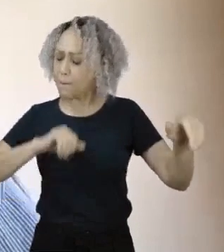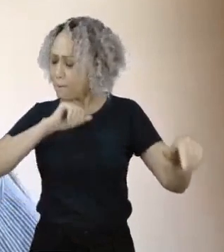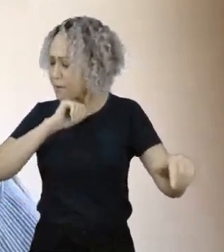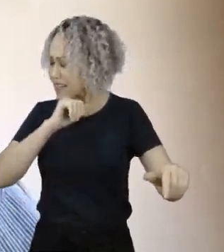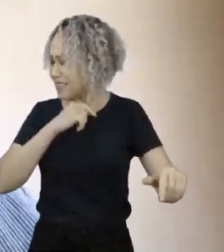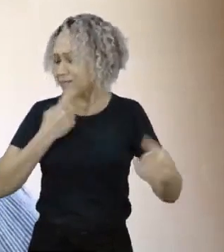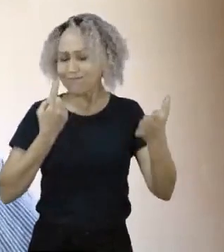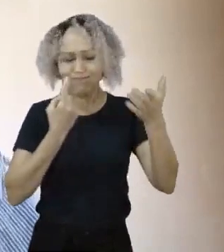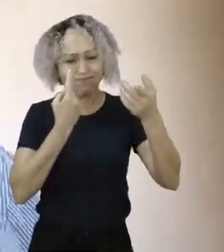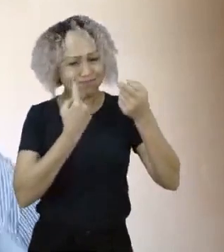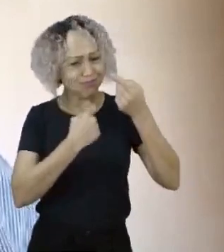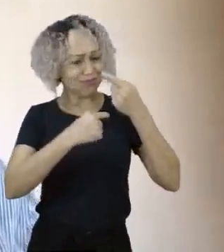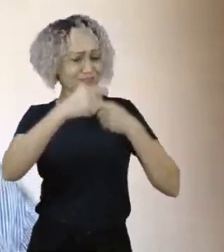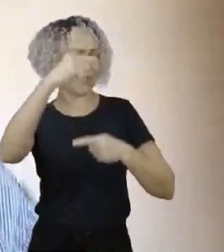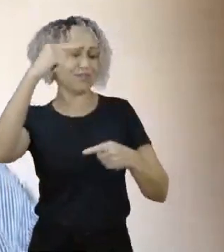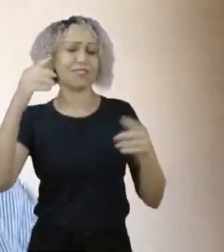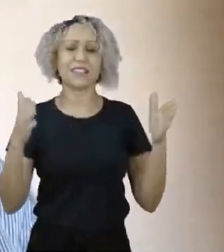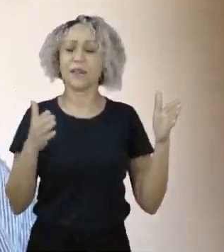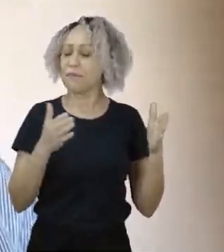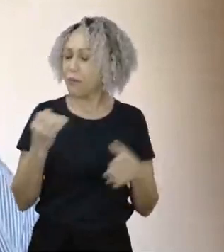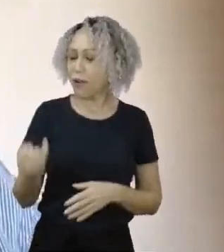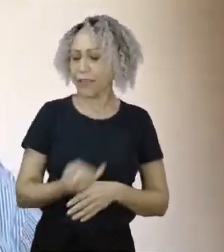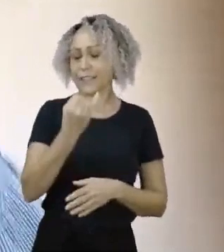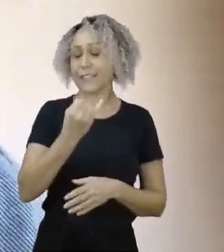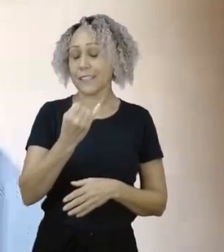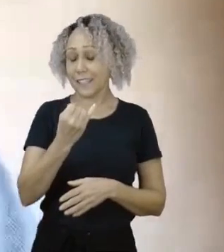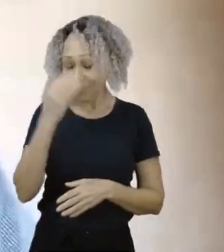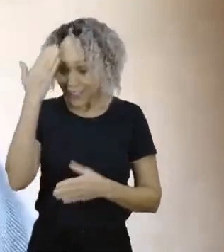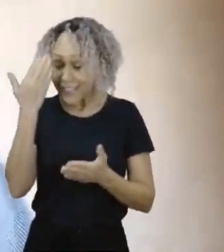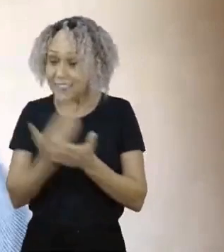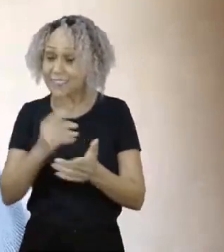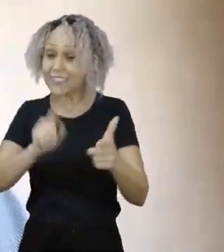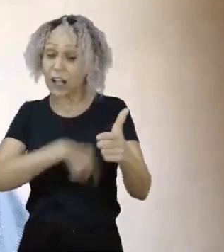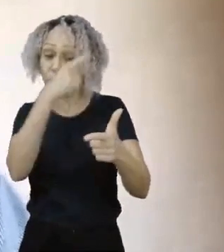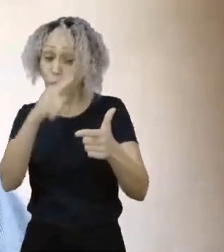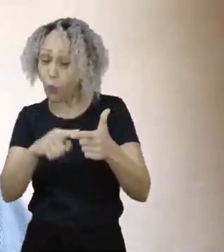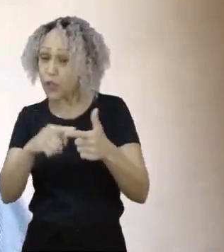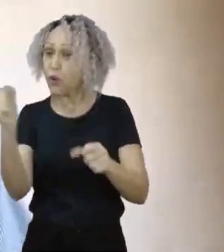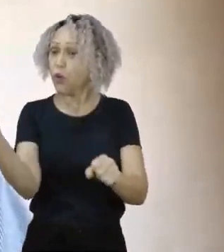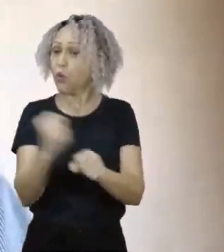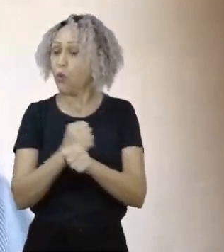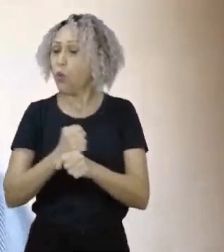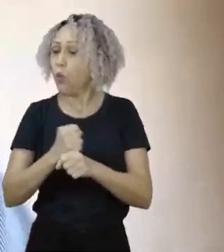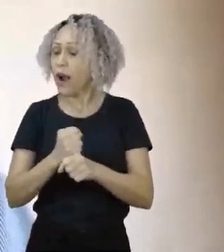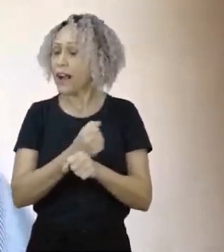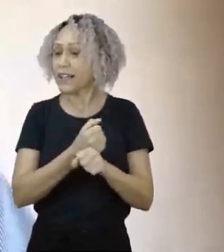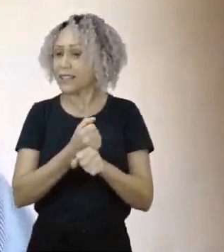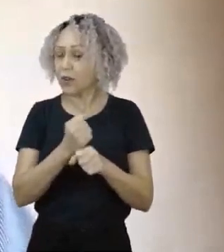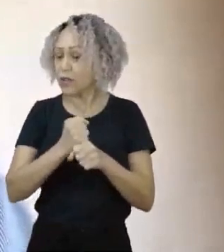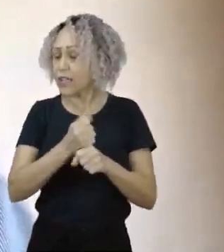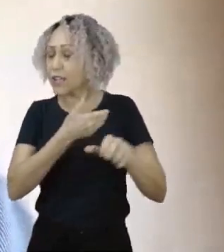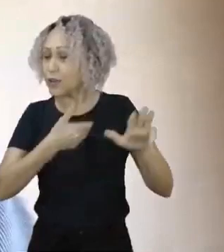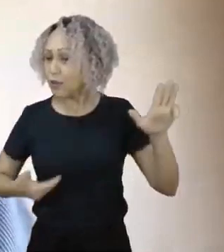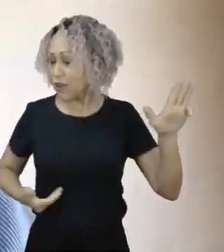nos dar resultados ainda mais positivos que o primeiro ano e que isto também vai contribuir para vitórias das